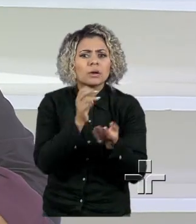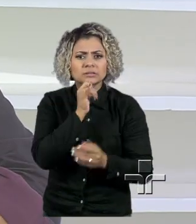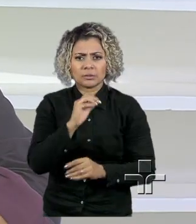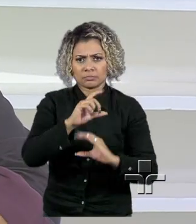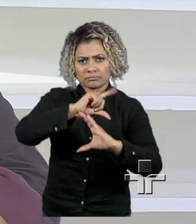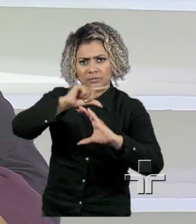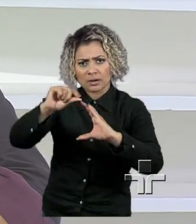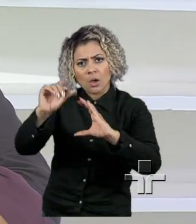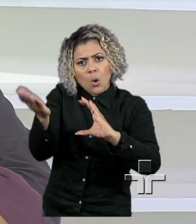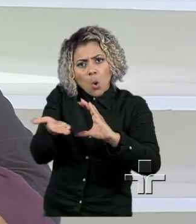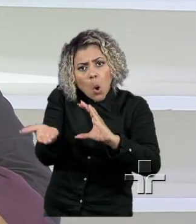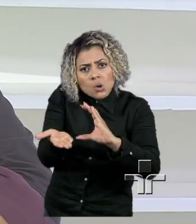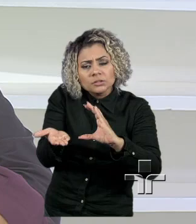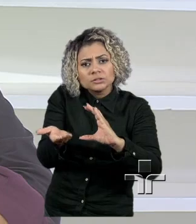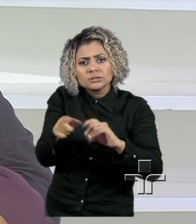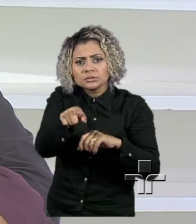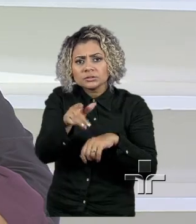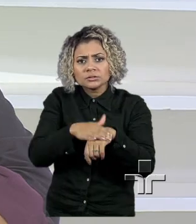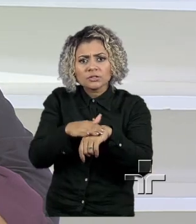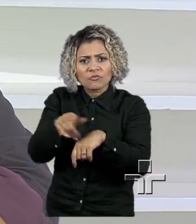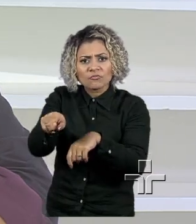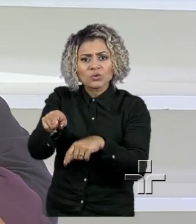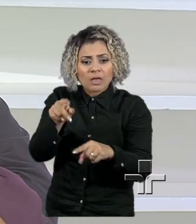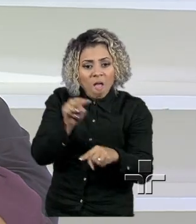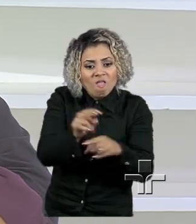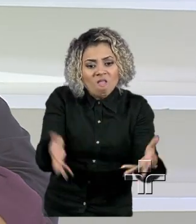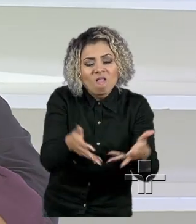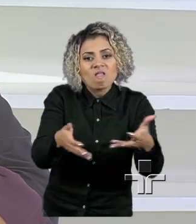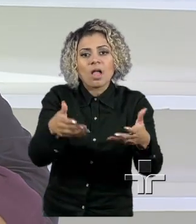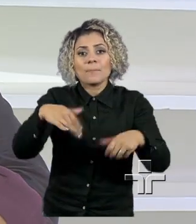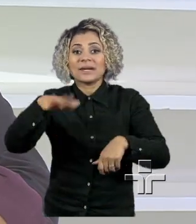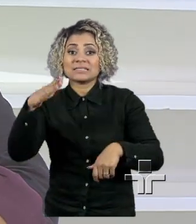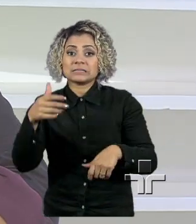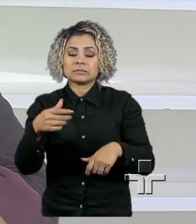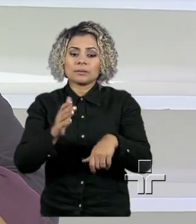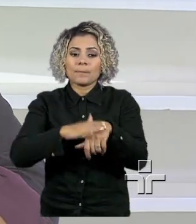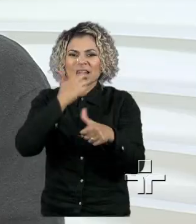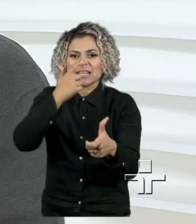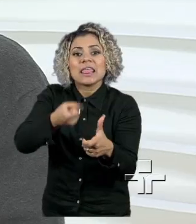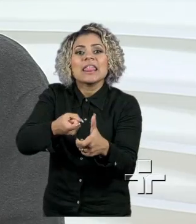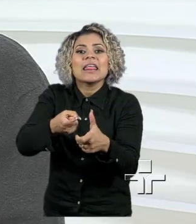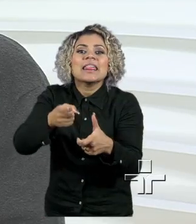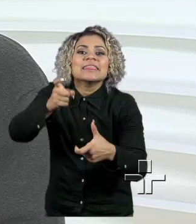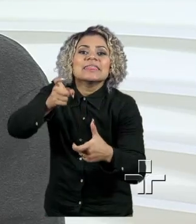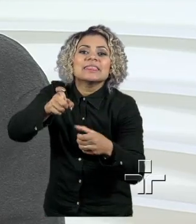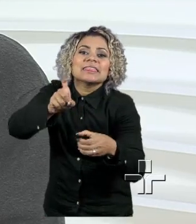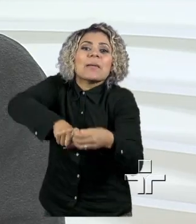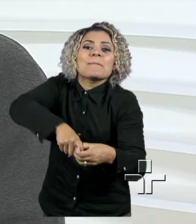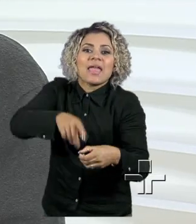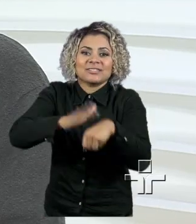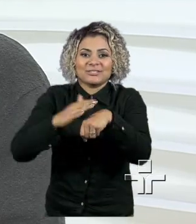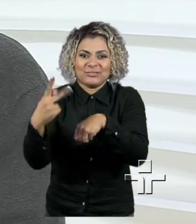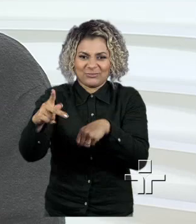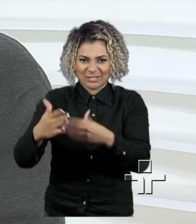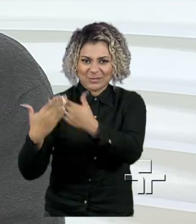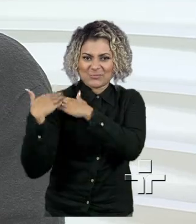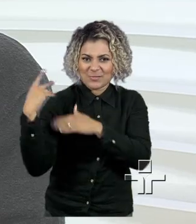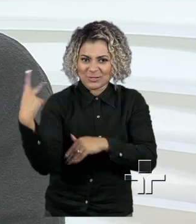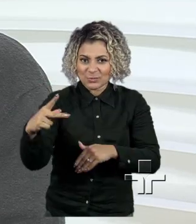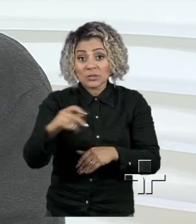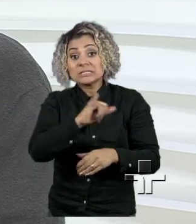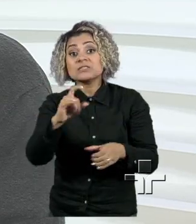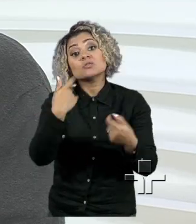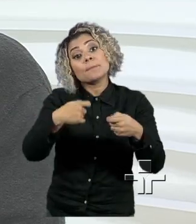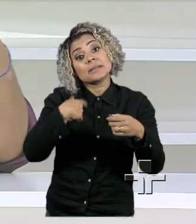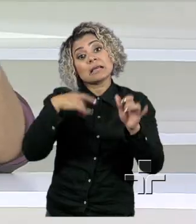Cacau Show hoje depende de você, para o bem e para o mal? Quer dizer, qual é o seu peso no negócio e se você tivesse que sair por